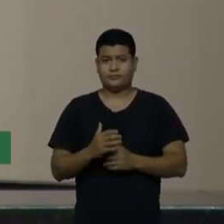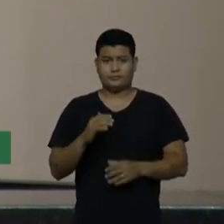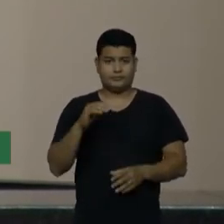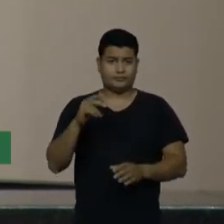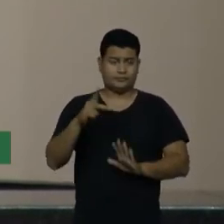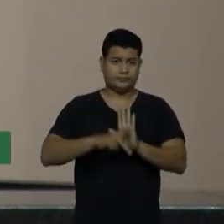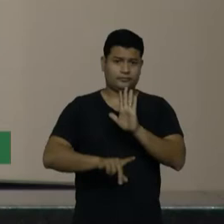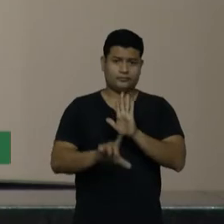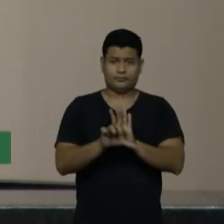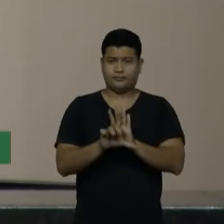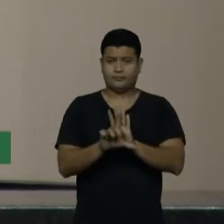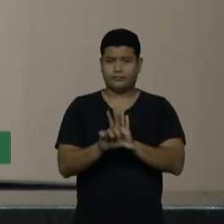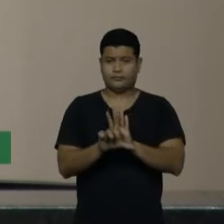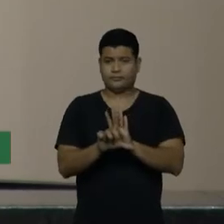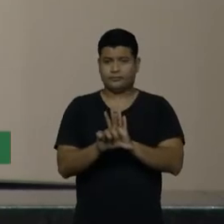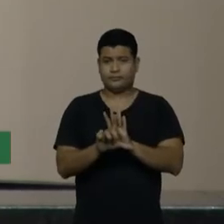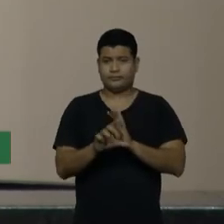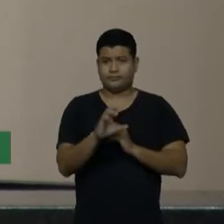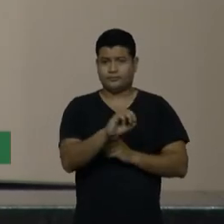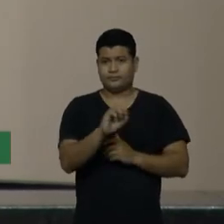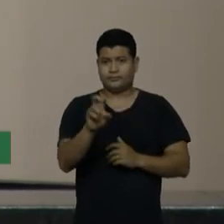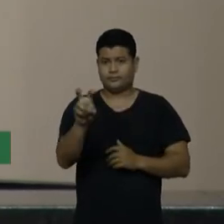Lei